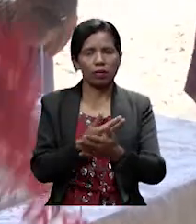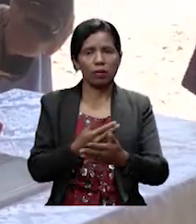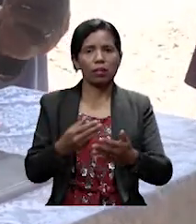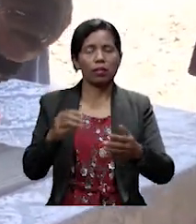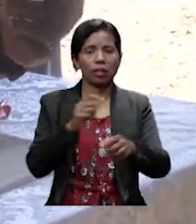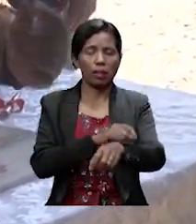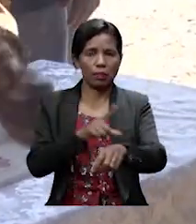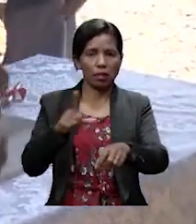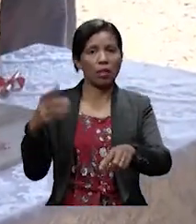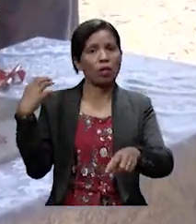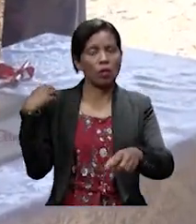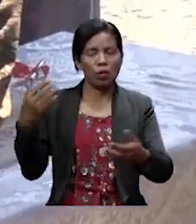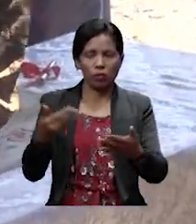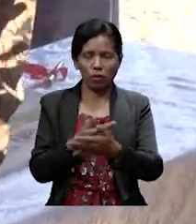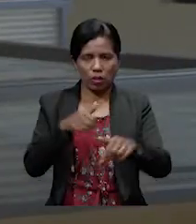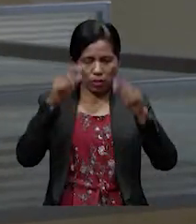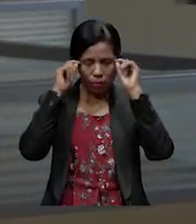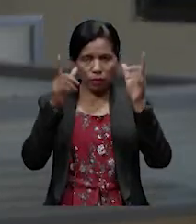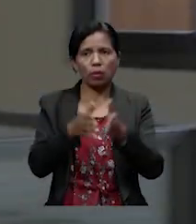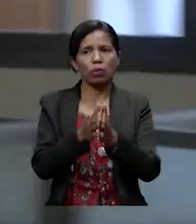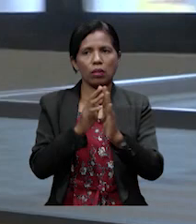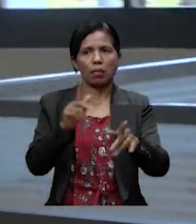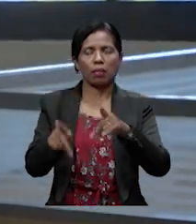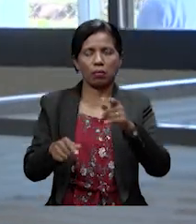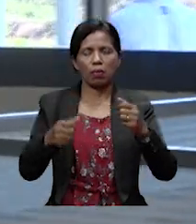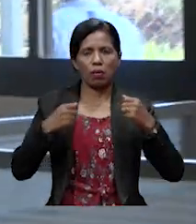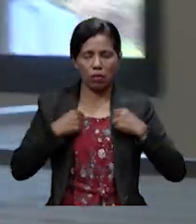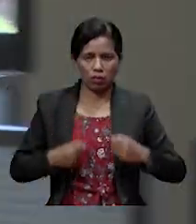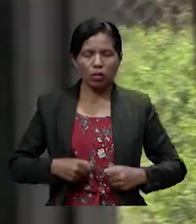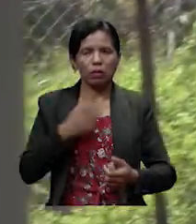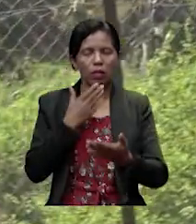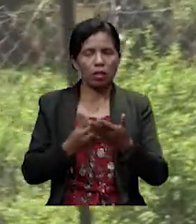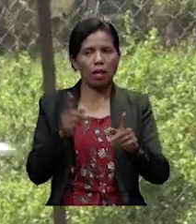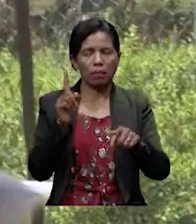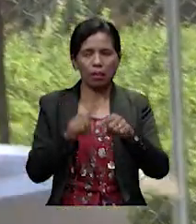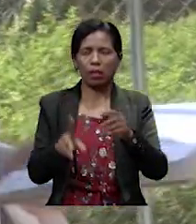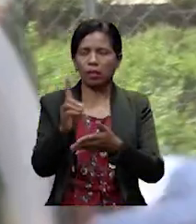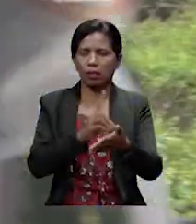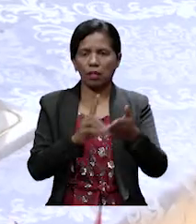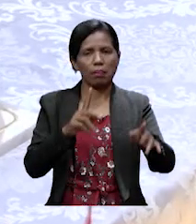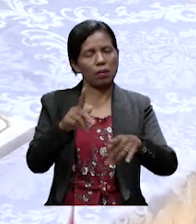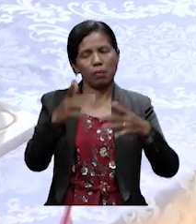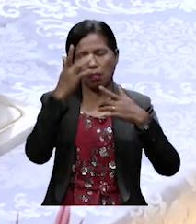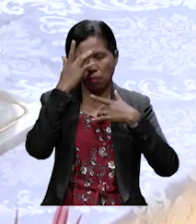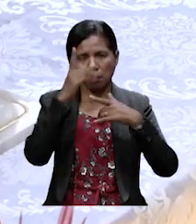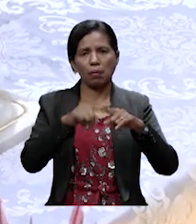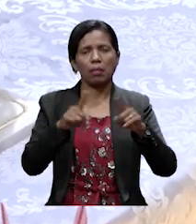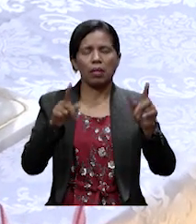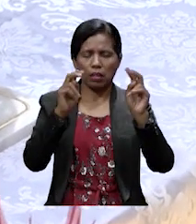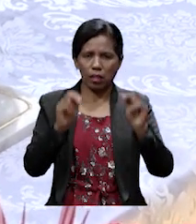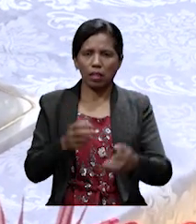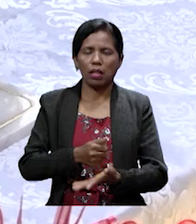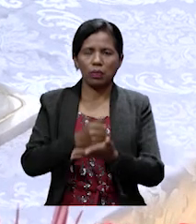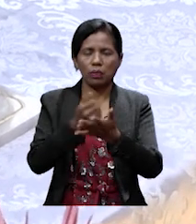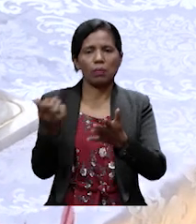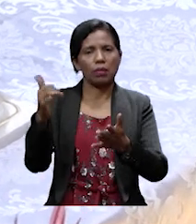Timor-Leste. Sanana husu ba comunidade nebe ho condição diak ato labele discrimina e masira nebe moras. Mai beten kita matan basira ho